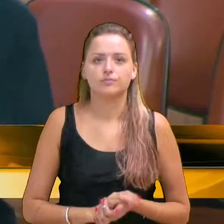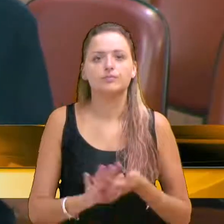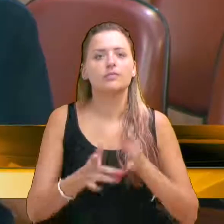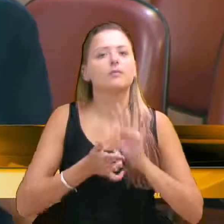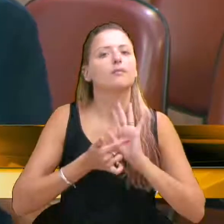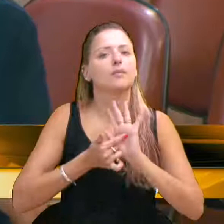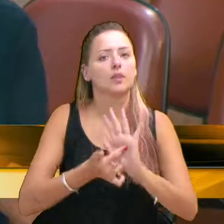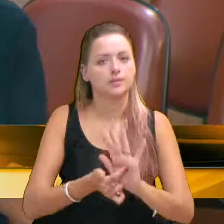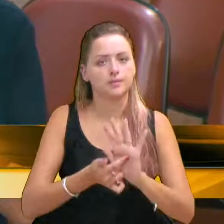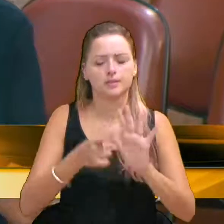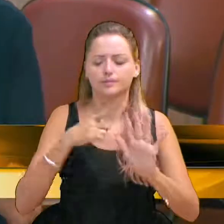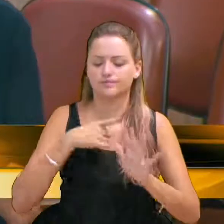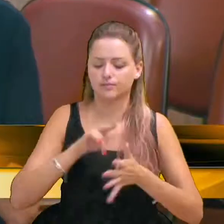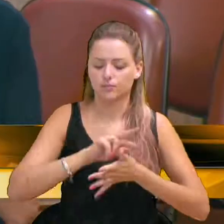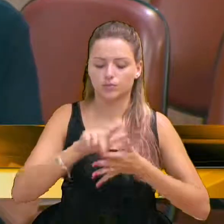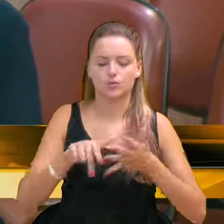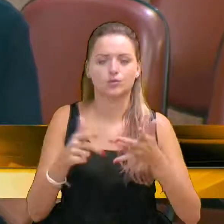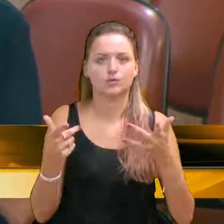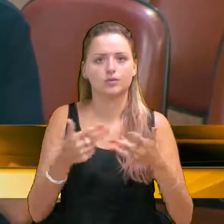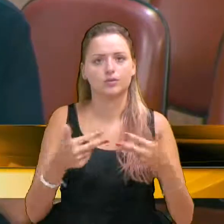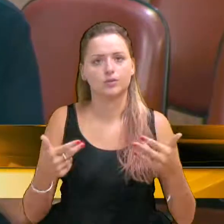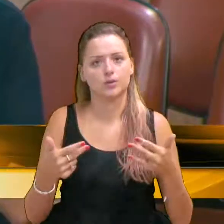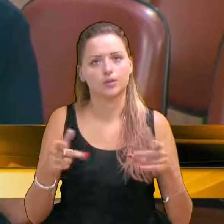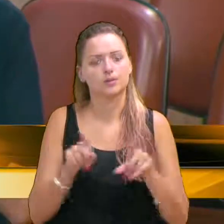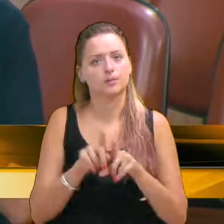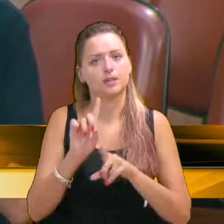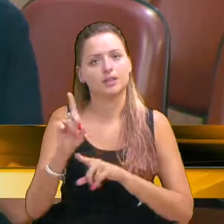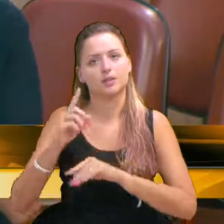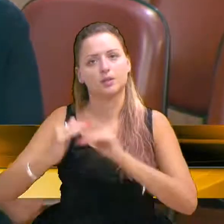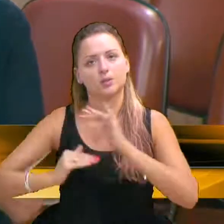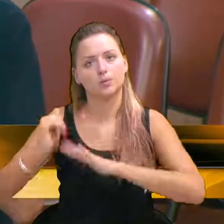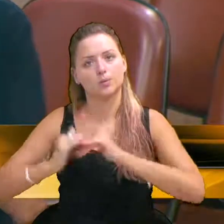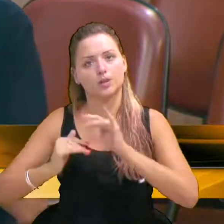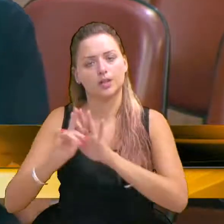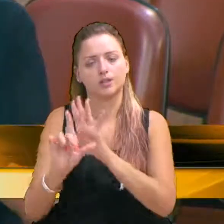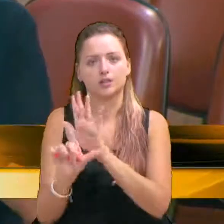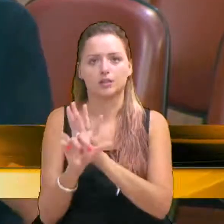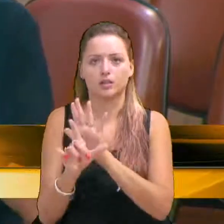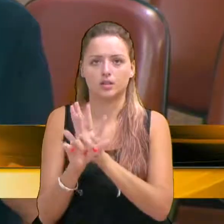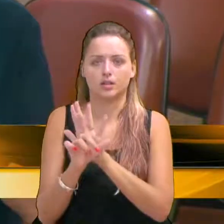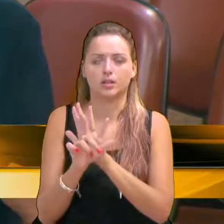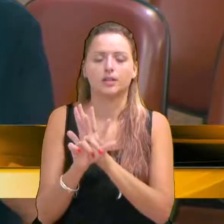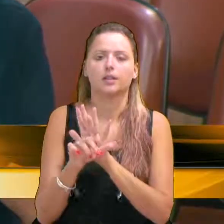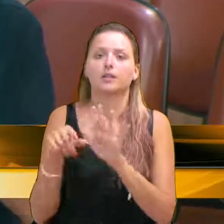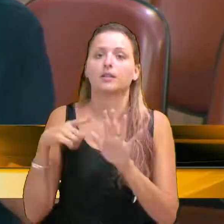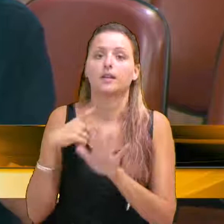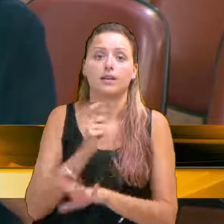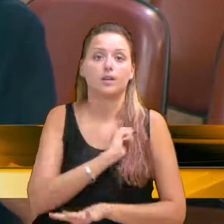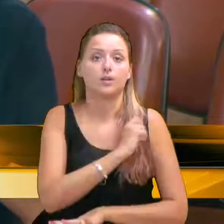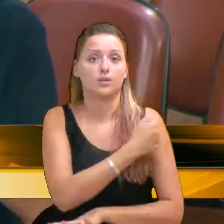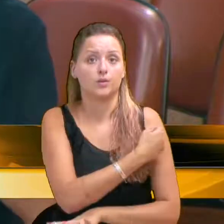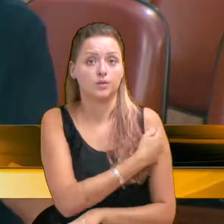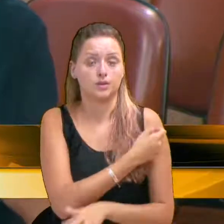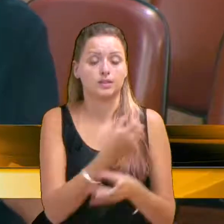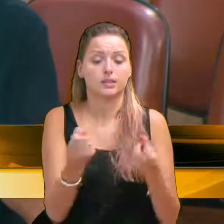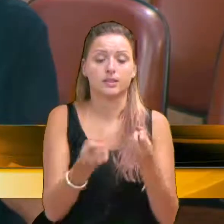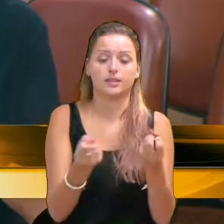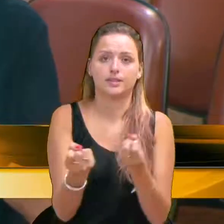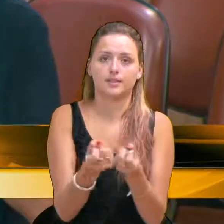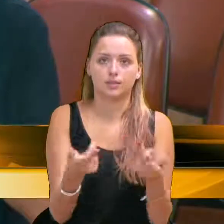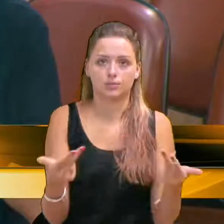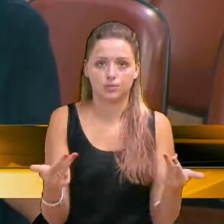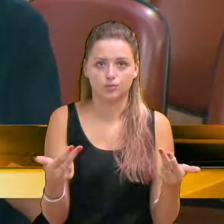Apontamos que são inúmeros fatores que fundamentam a não aplicabilidade desta lei, entre eles a fiscalização no trânsito, seja